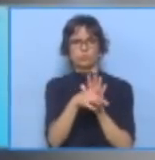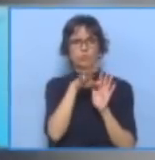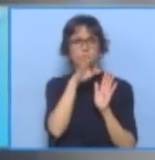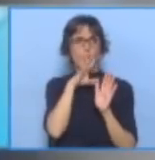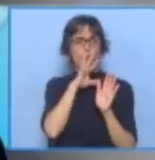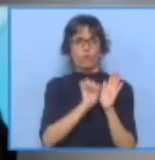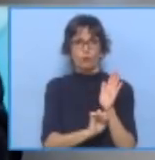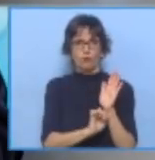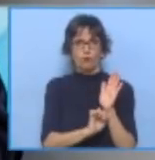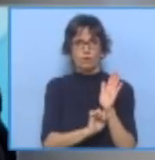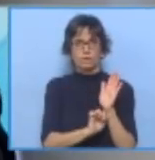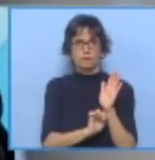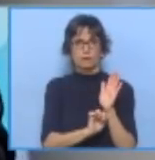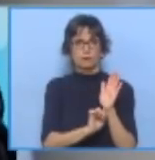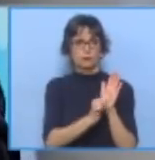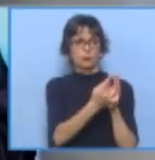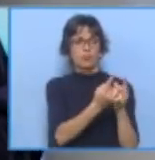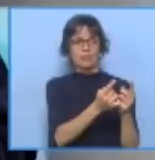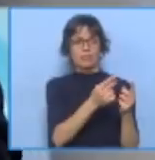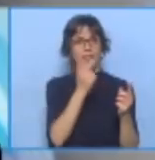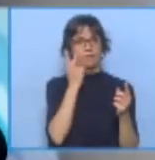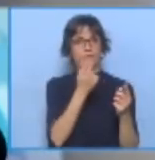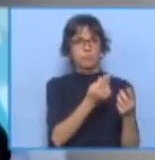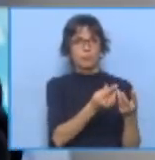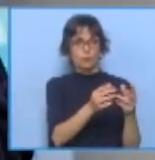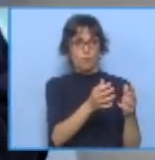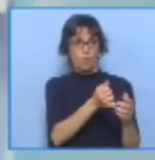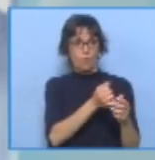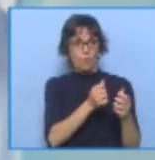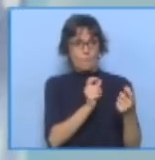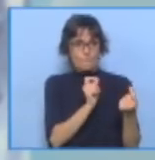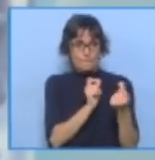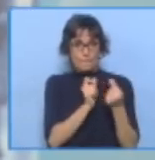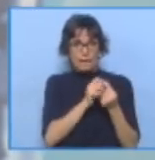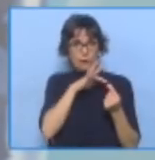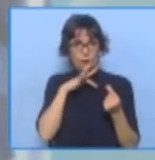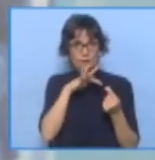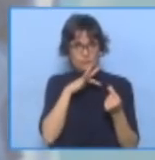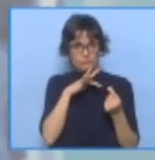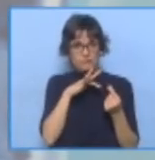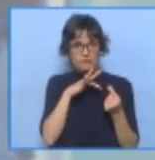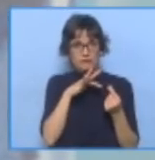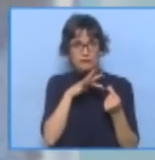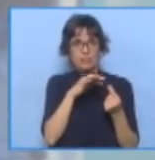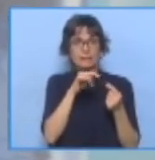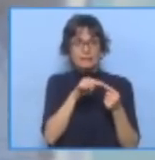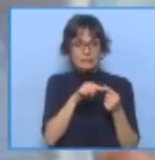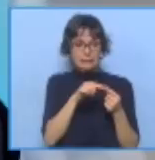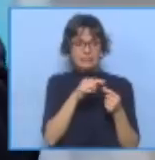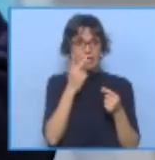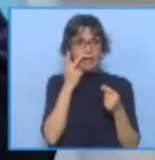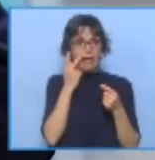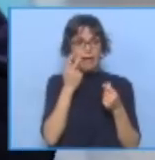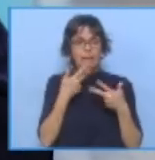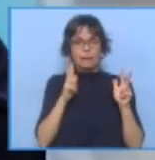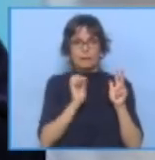viveu eternamente apegado às suas coisas e se transformou em escravo e não tem a liberdade de